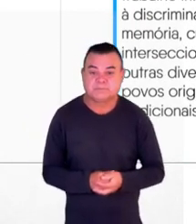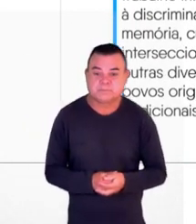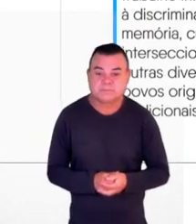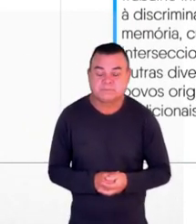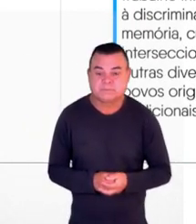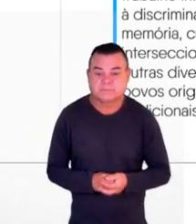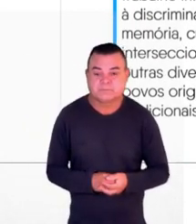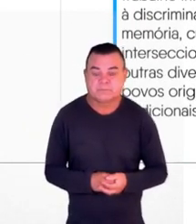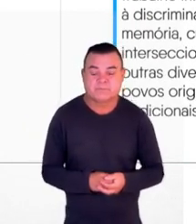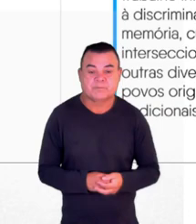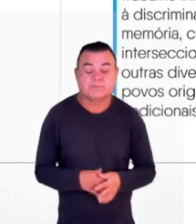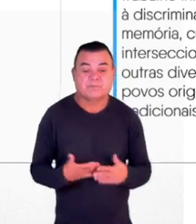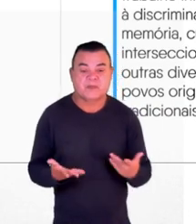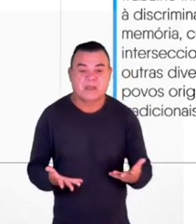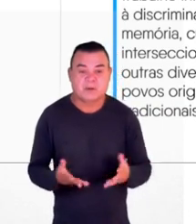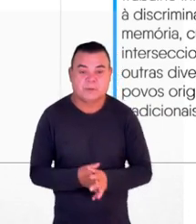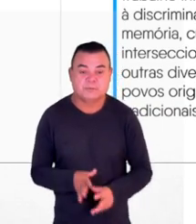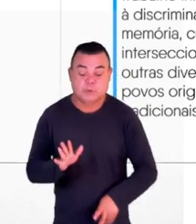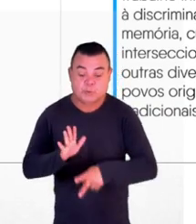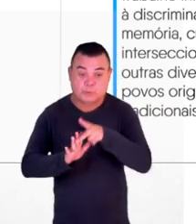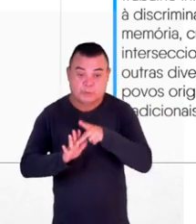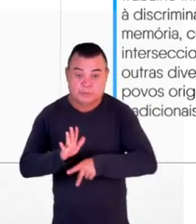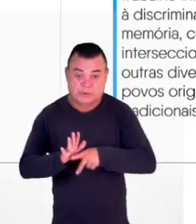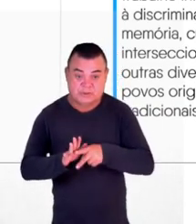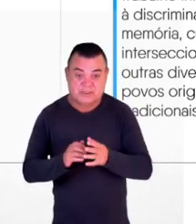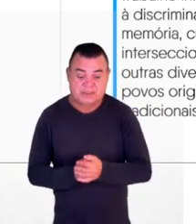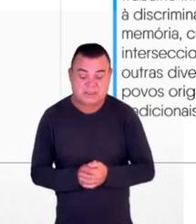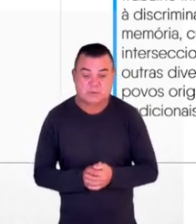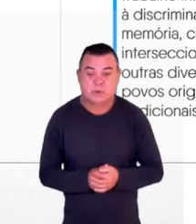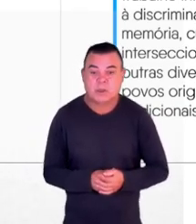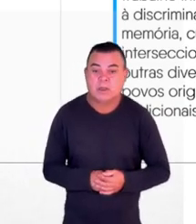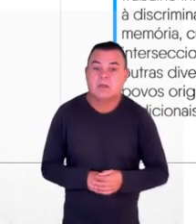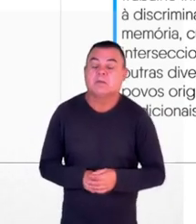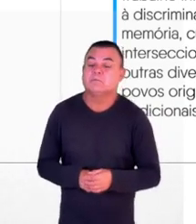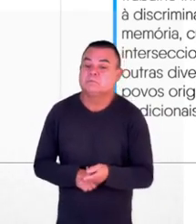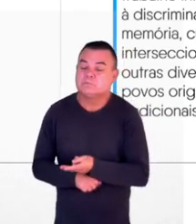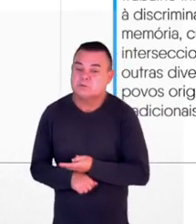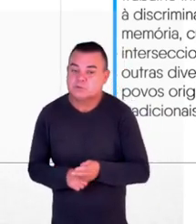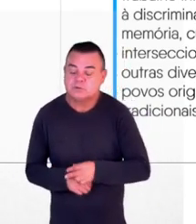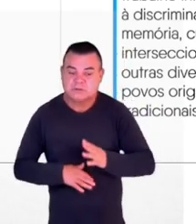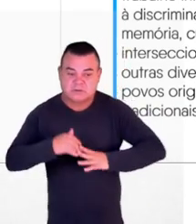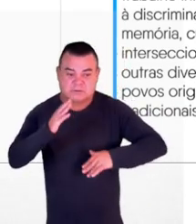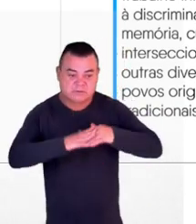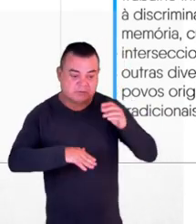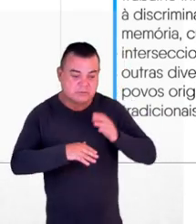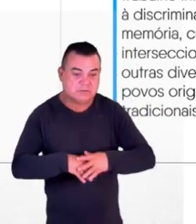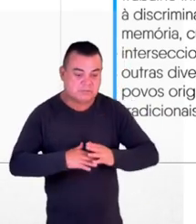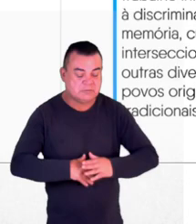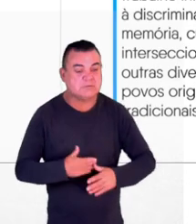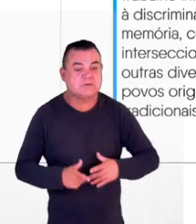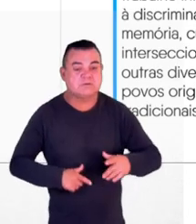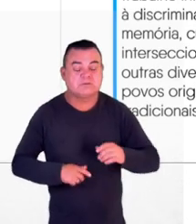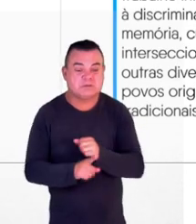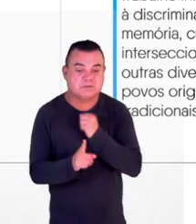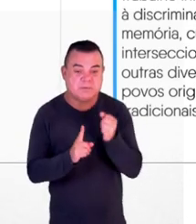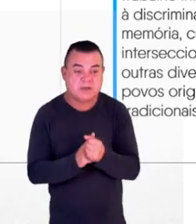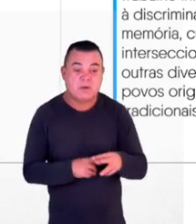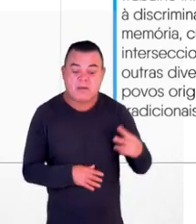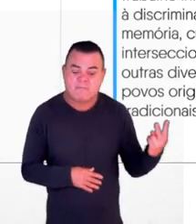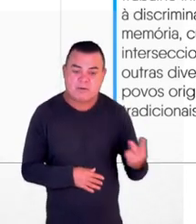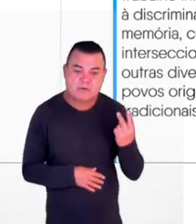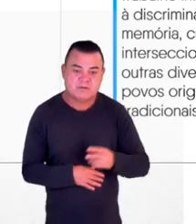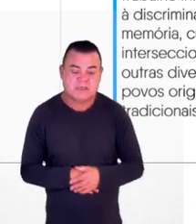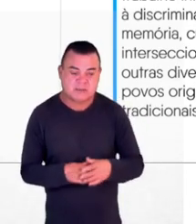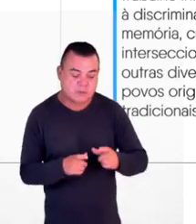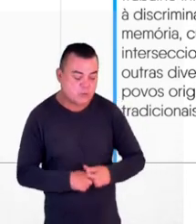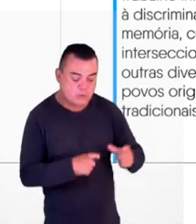eh então o projeto né busca promover a justiça social com foco na inclusão produtiva valorizando o território